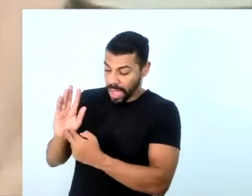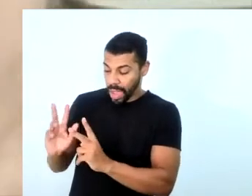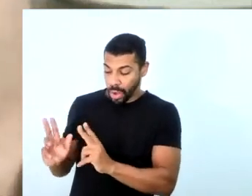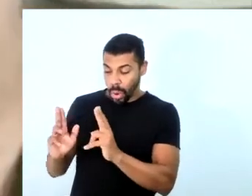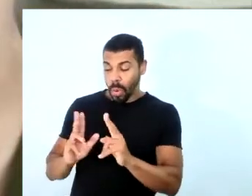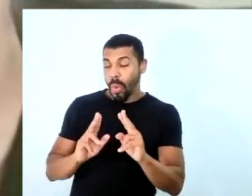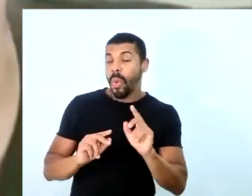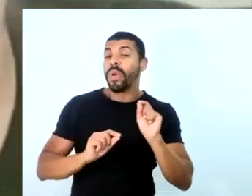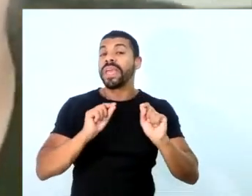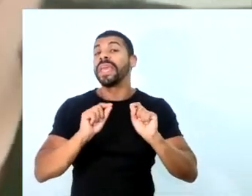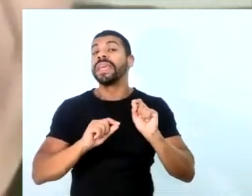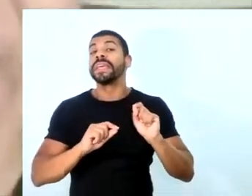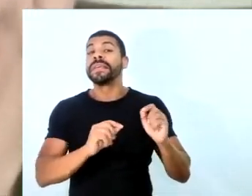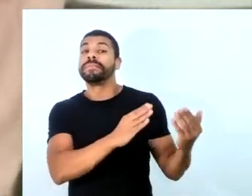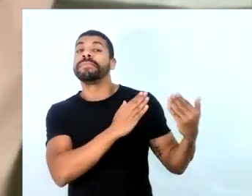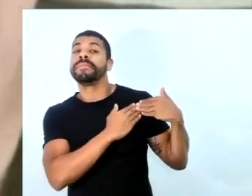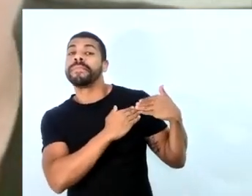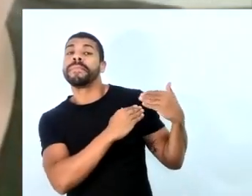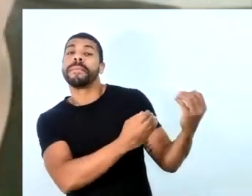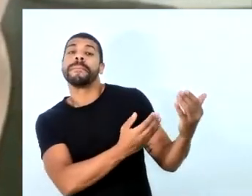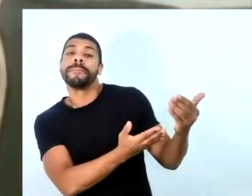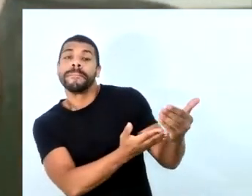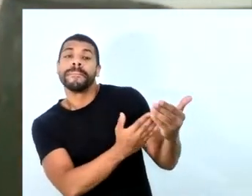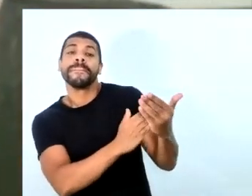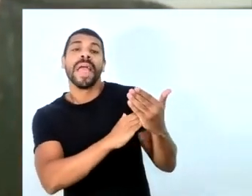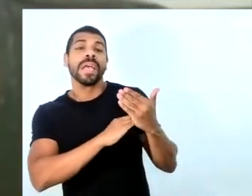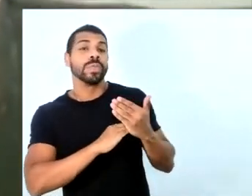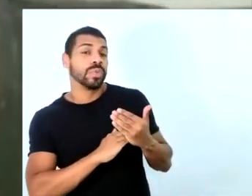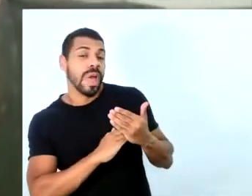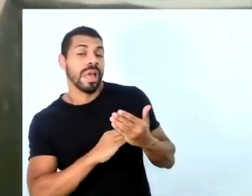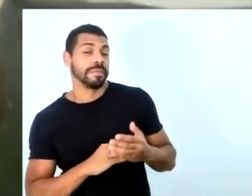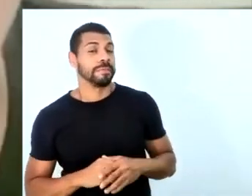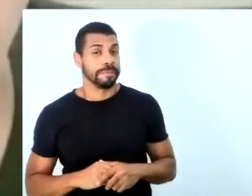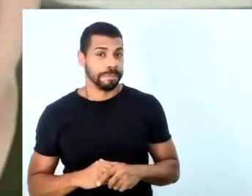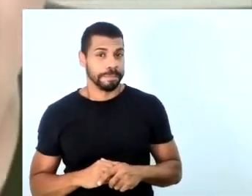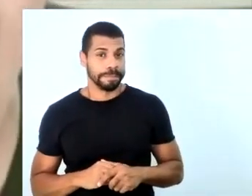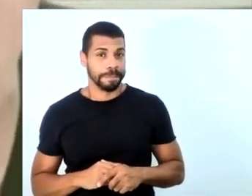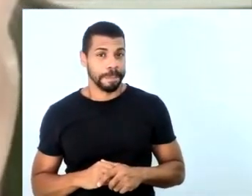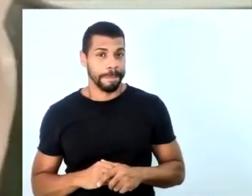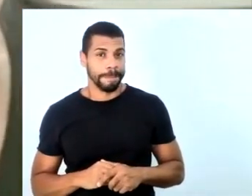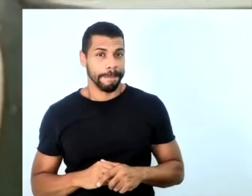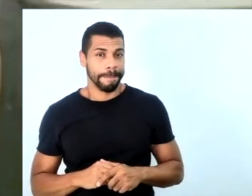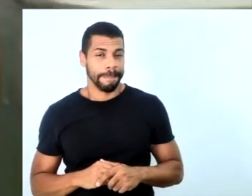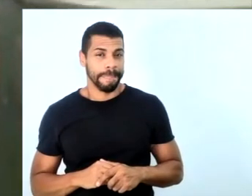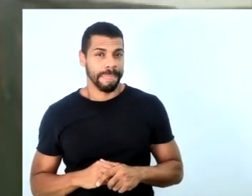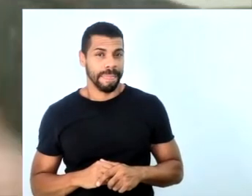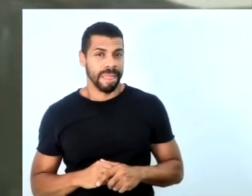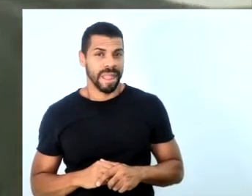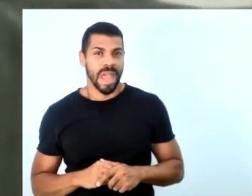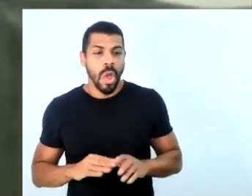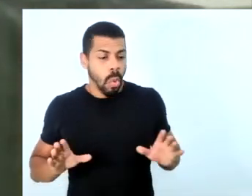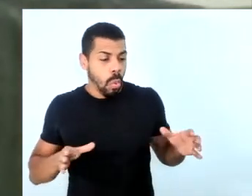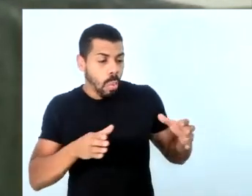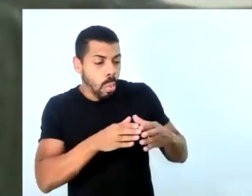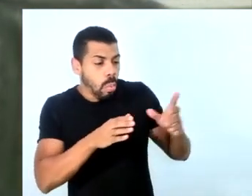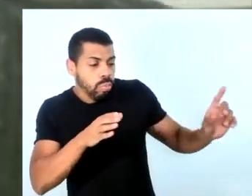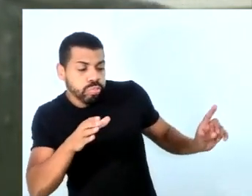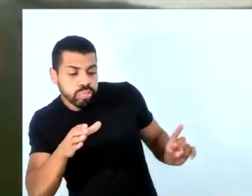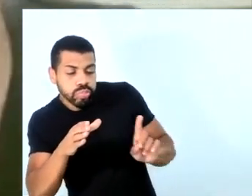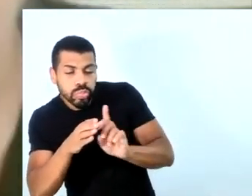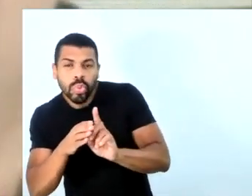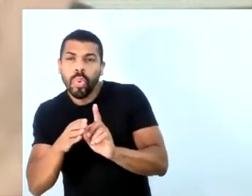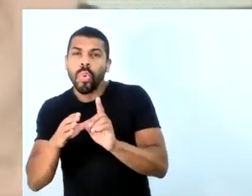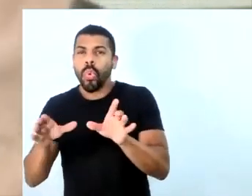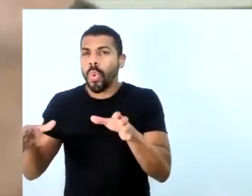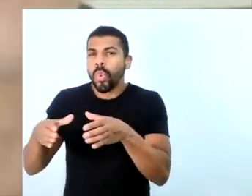montagem. Quem que eu devo procurar para me iniciar como uma montadora? Fazer parte de um